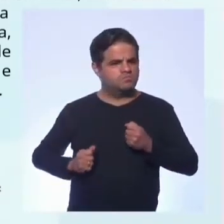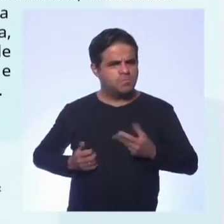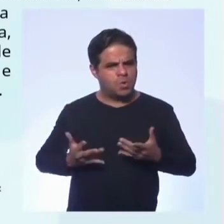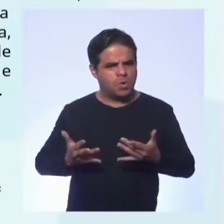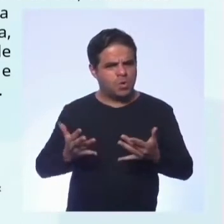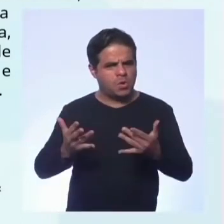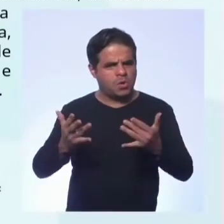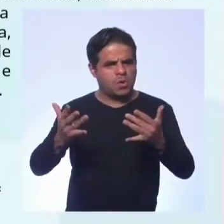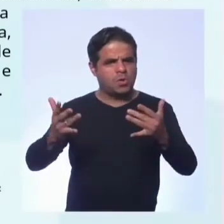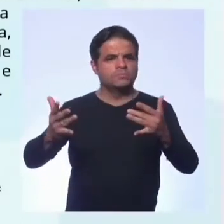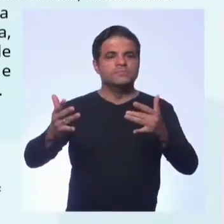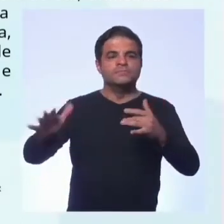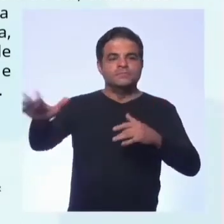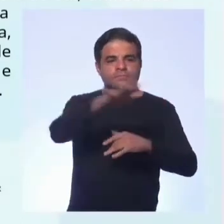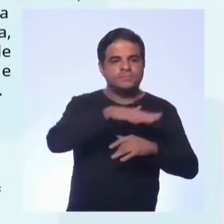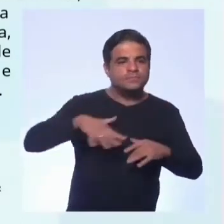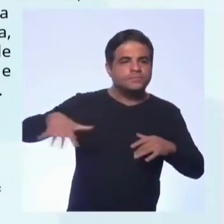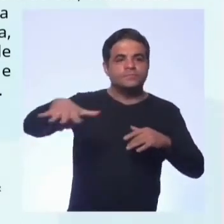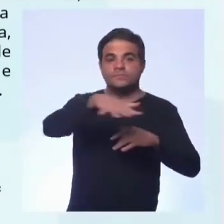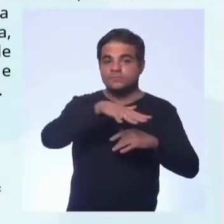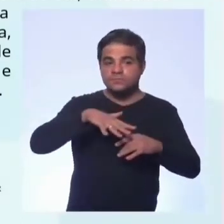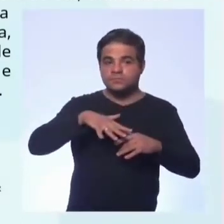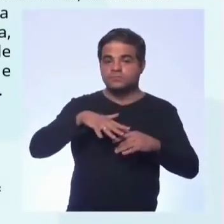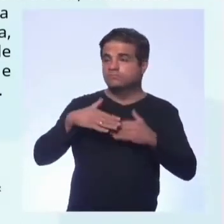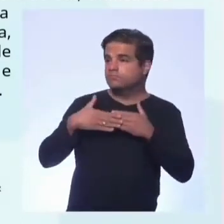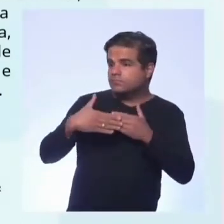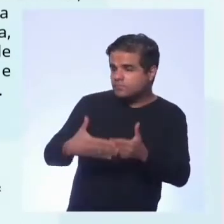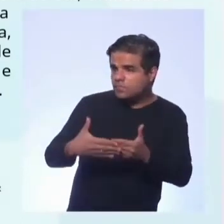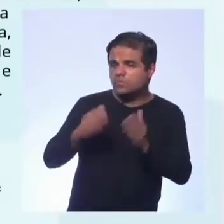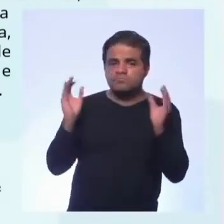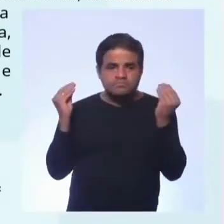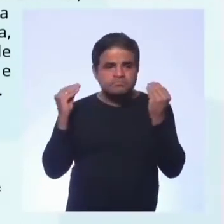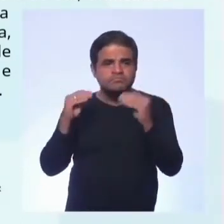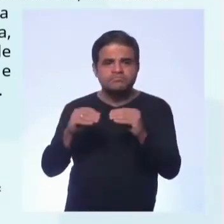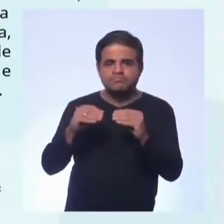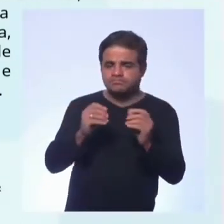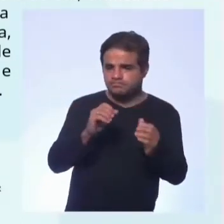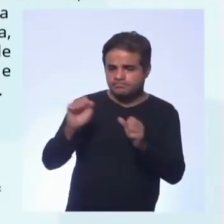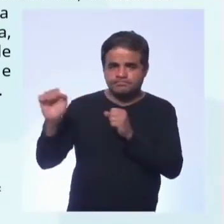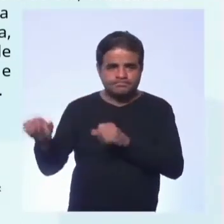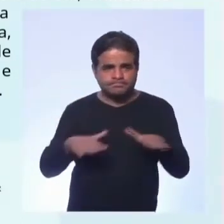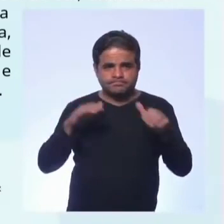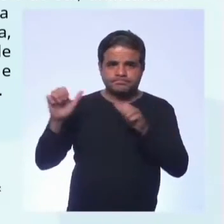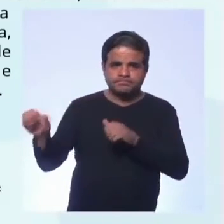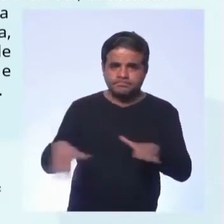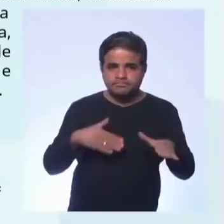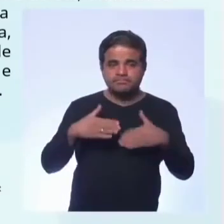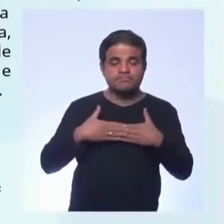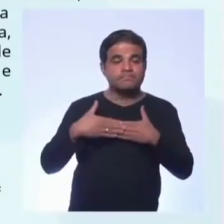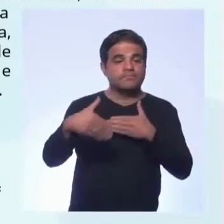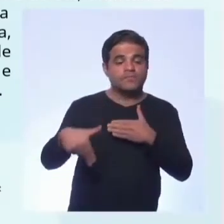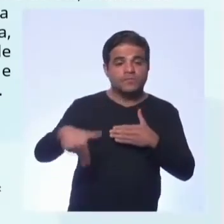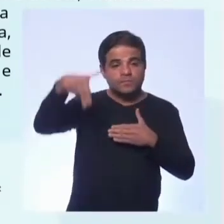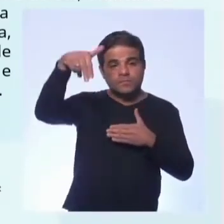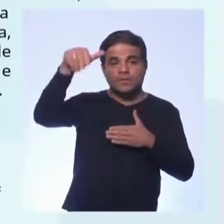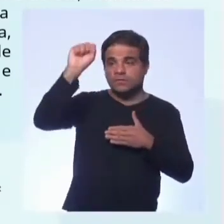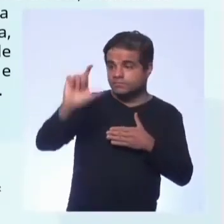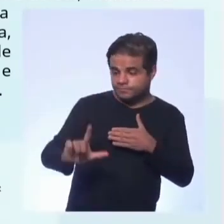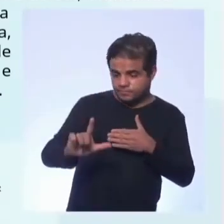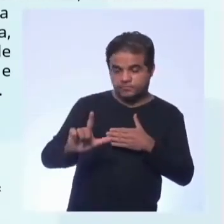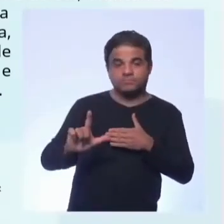efervescendo o ideal nacionalista, emplacou uma expedição militar ao norte e ao